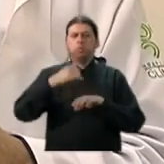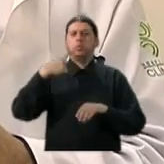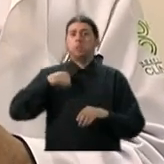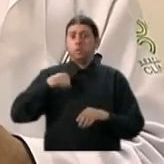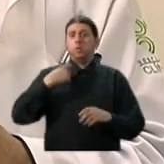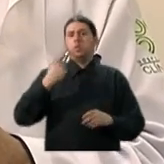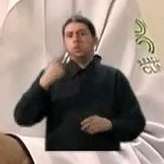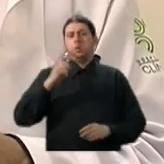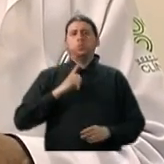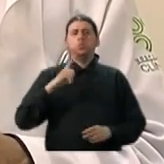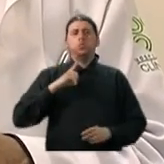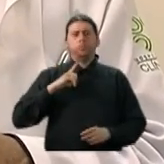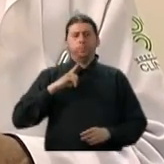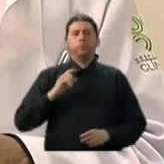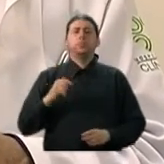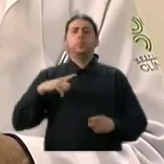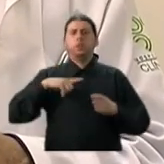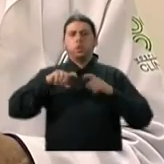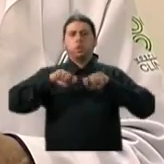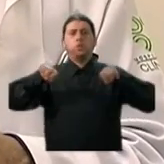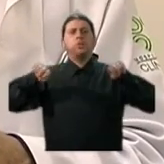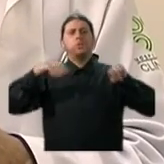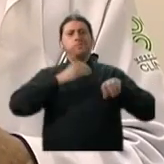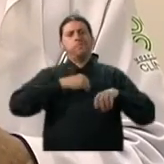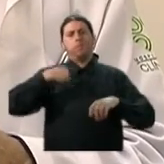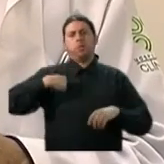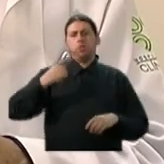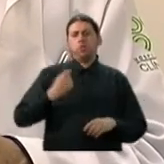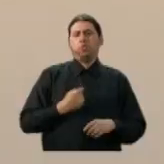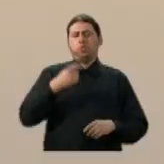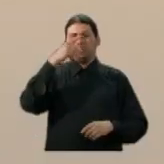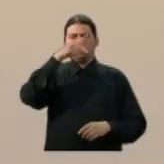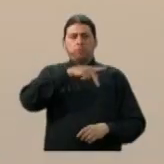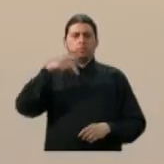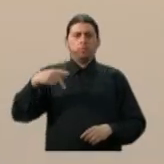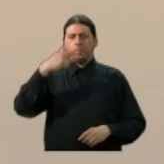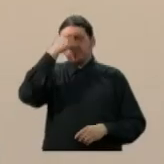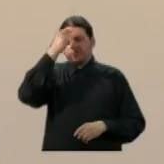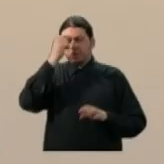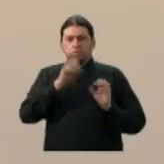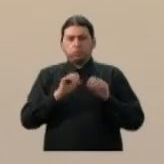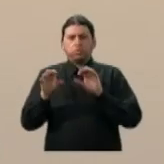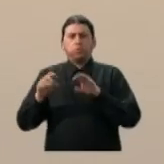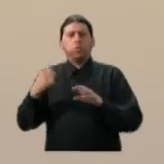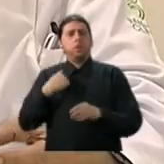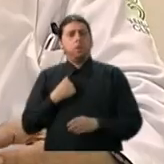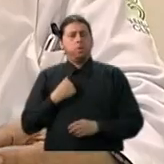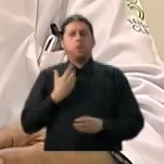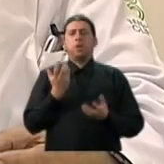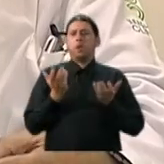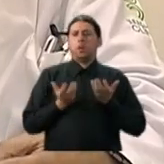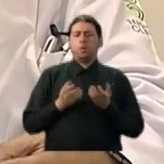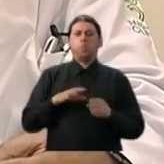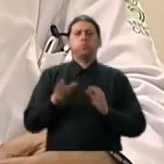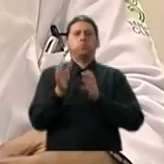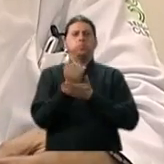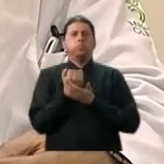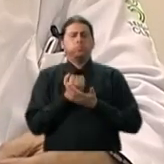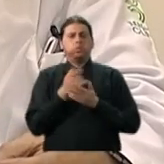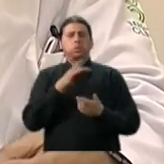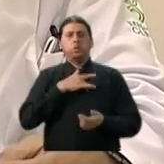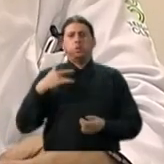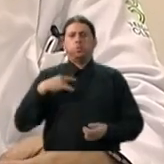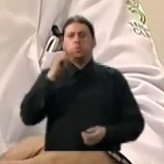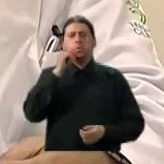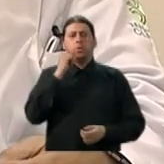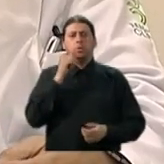ginecologista, como professor na faculdade, o que eu quero é promover e proteger a saúde da mulher, né? E no caso do colo do útero, se todas